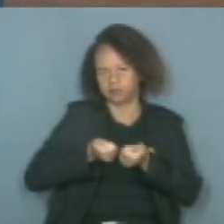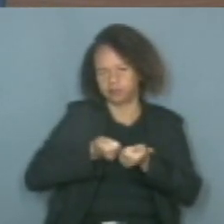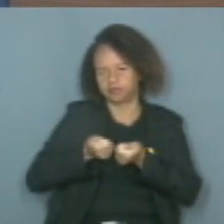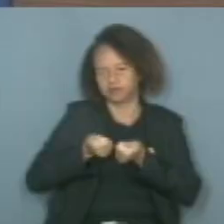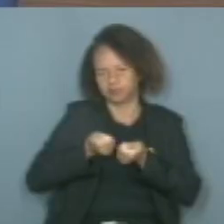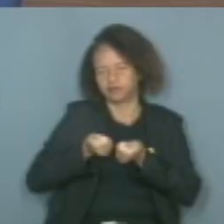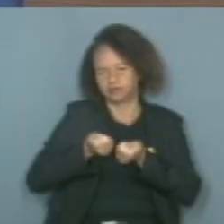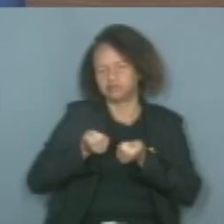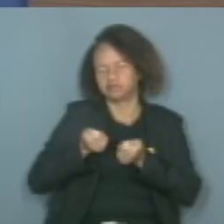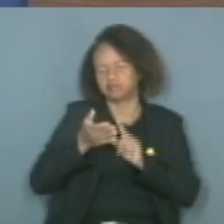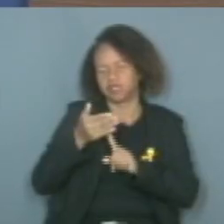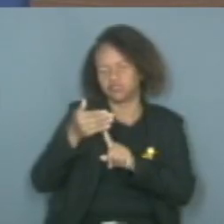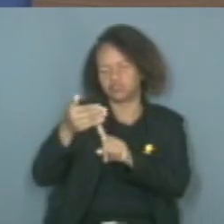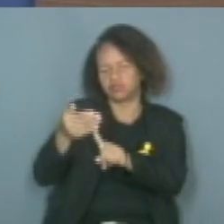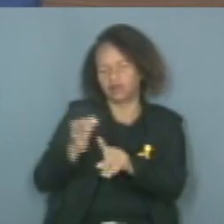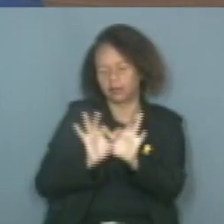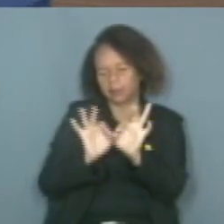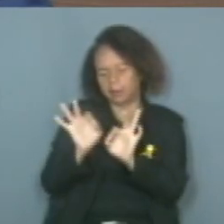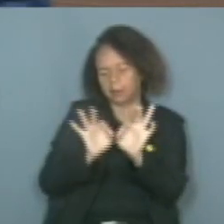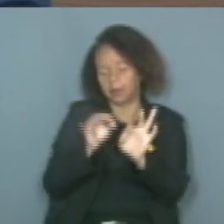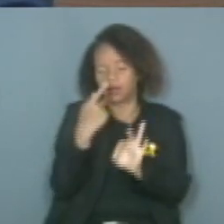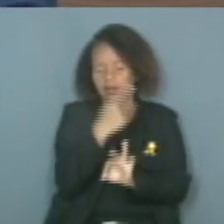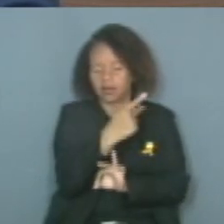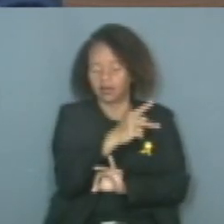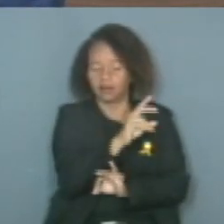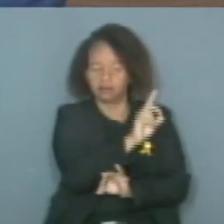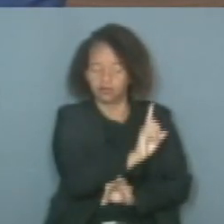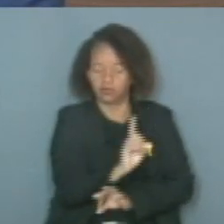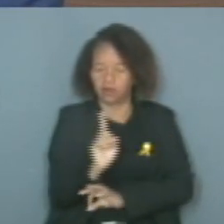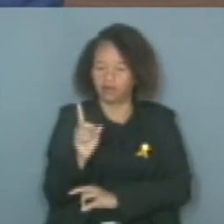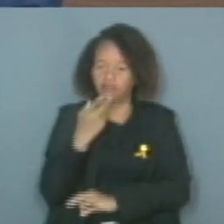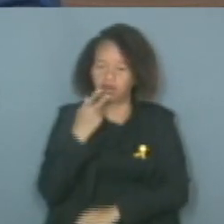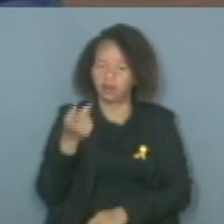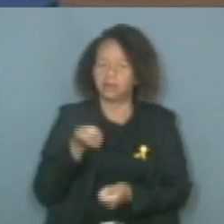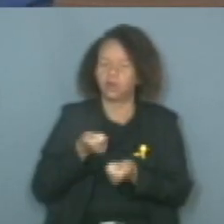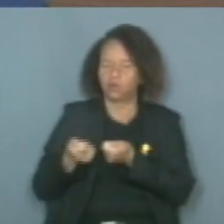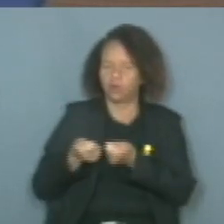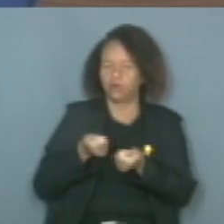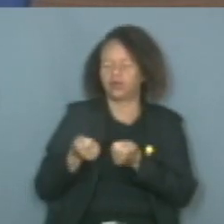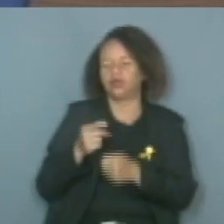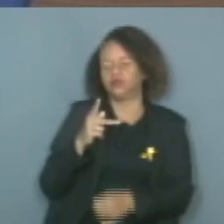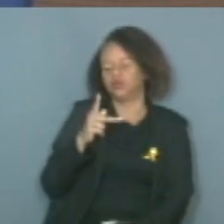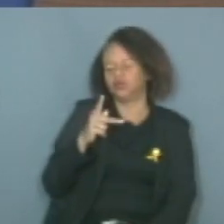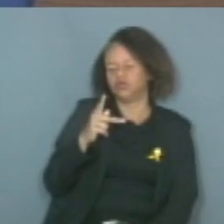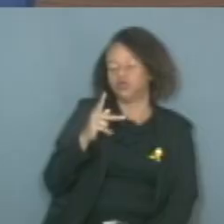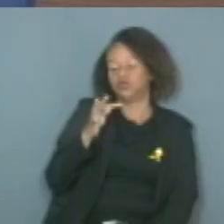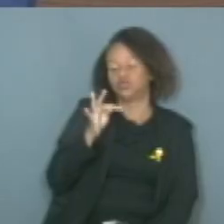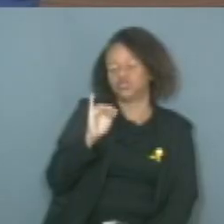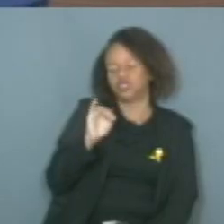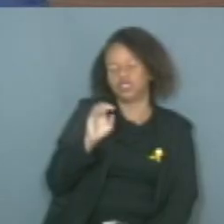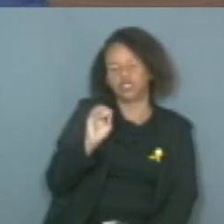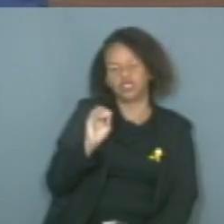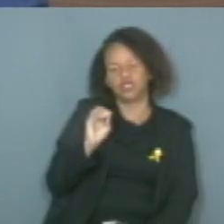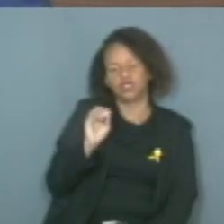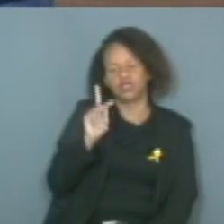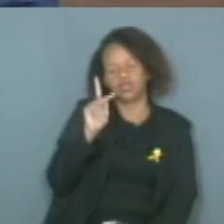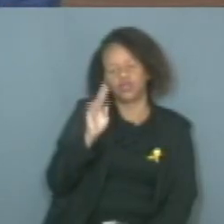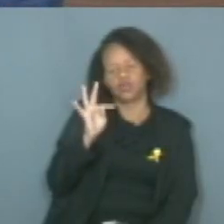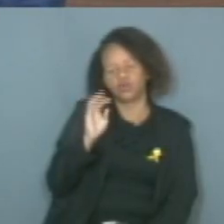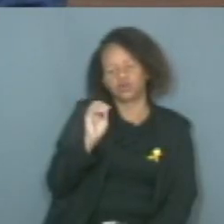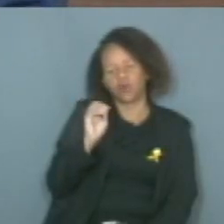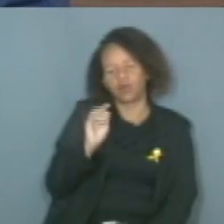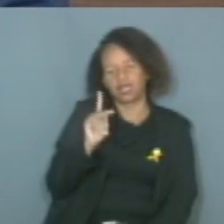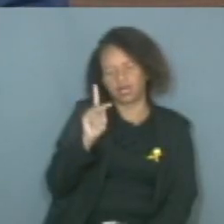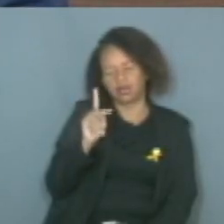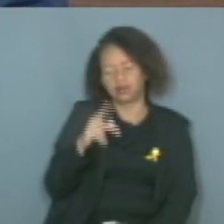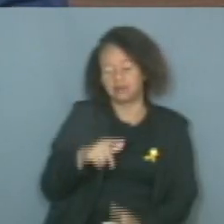das plataformas digitais, e ela foi ali e disse que tinha que ser controlado o TikTok. Porque sabe que a